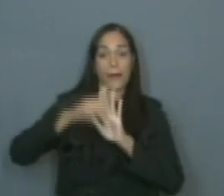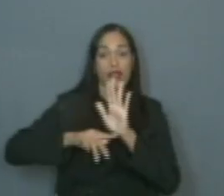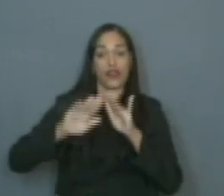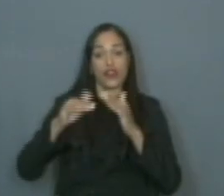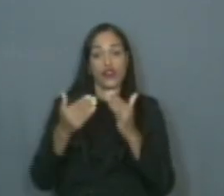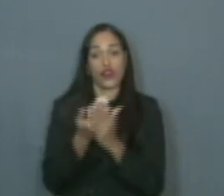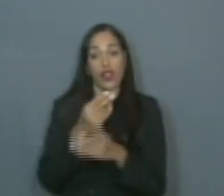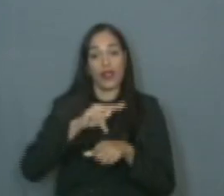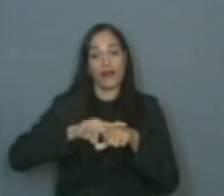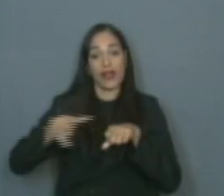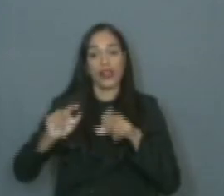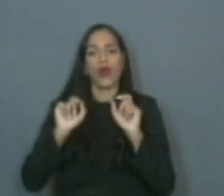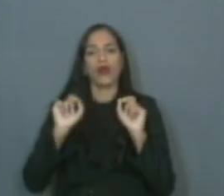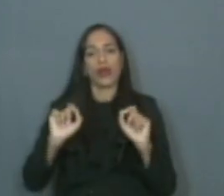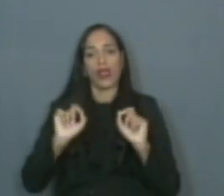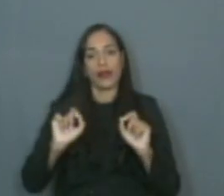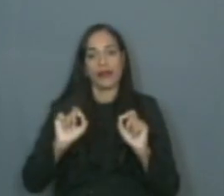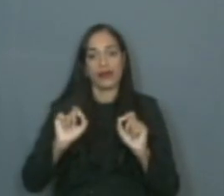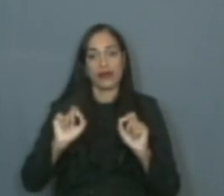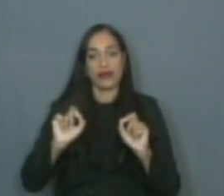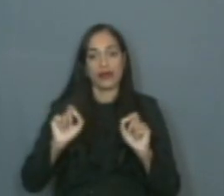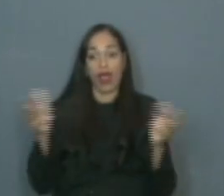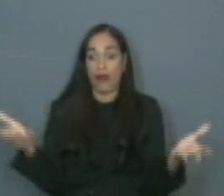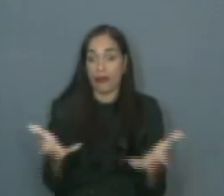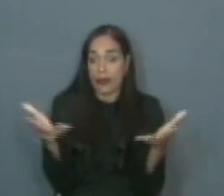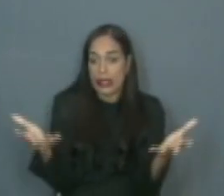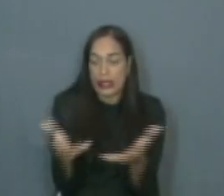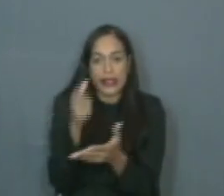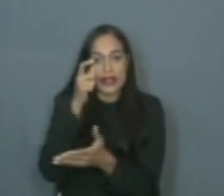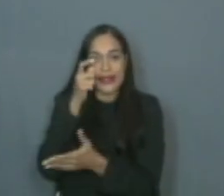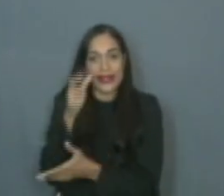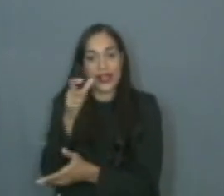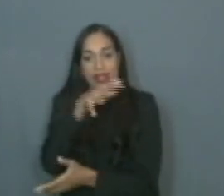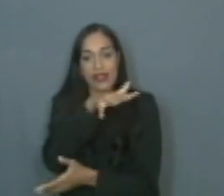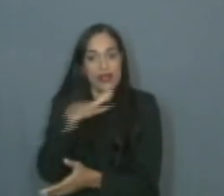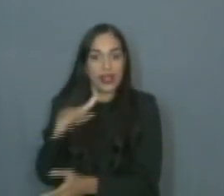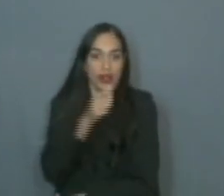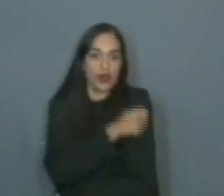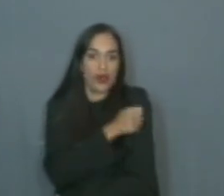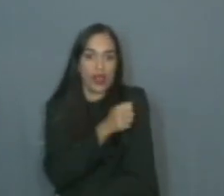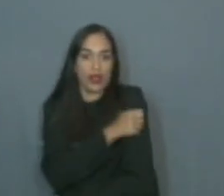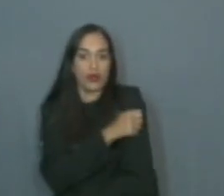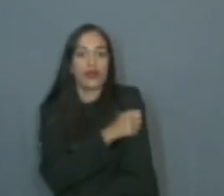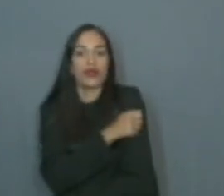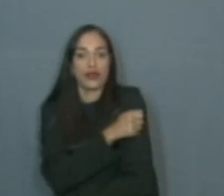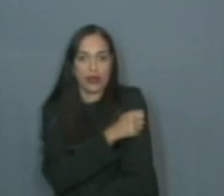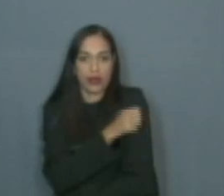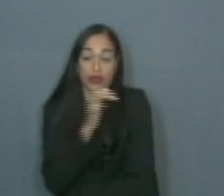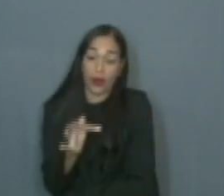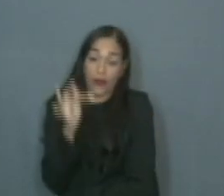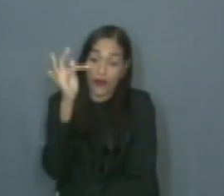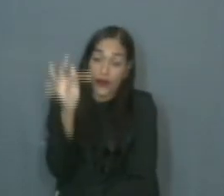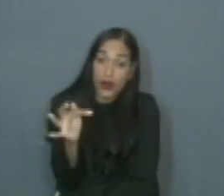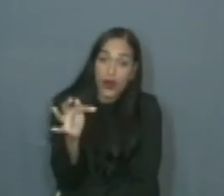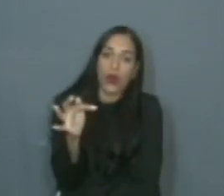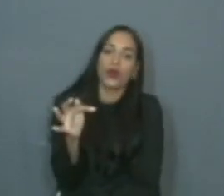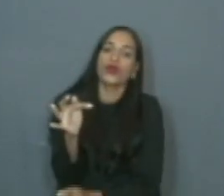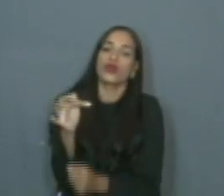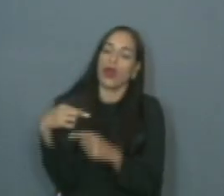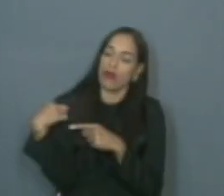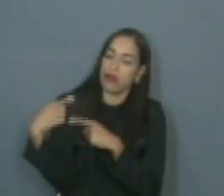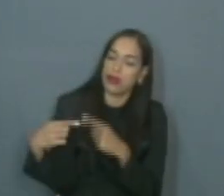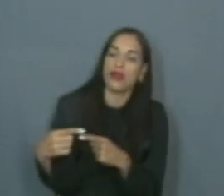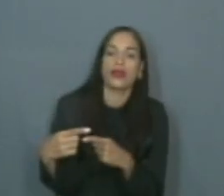Escolas Verdes, que busca despertar o real interesse e necessária sintonia das futuras gerações para